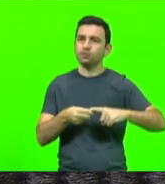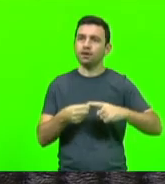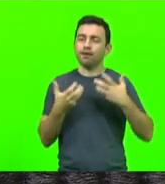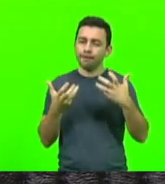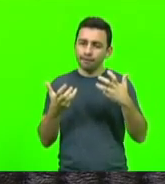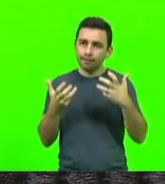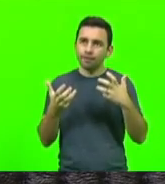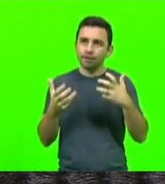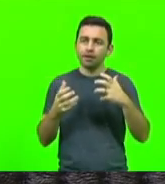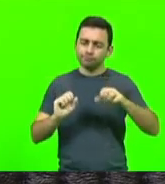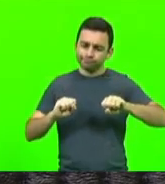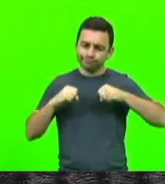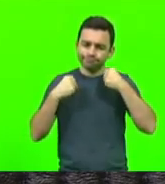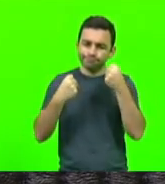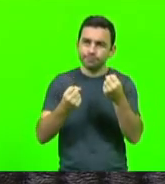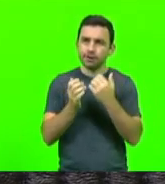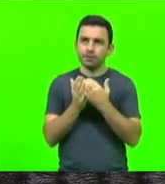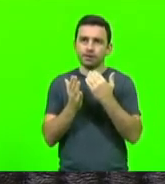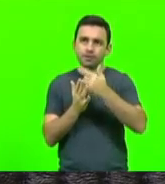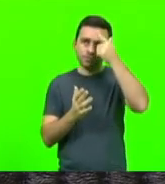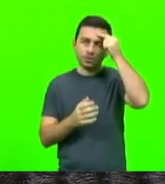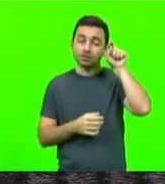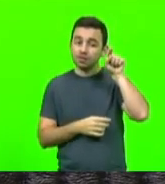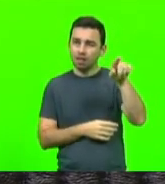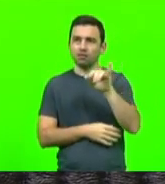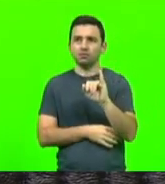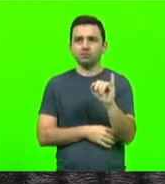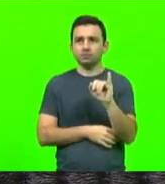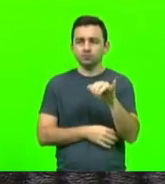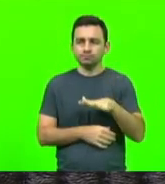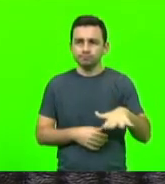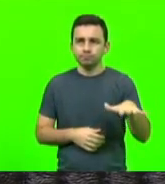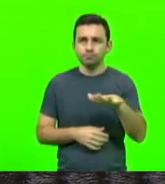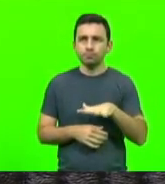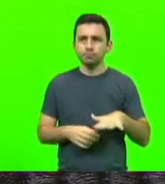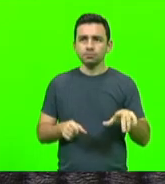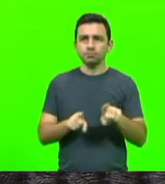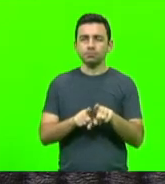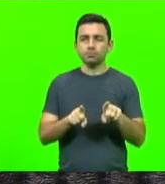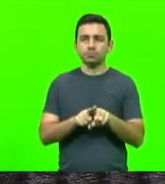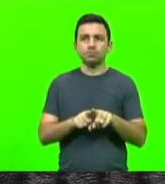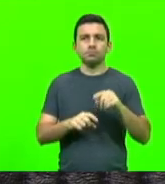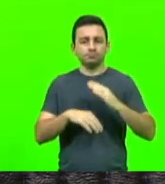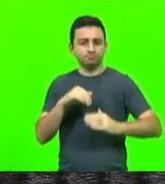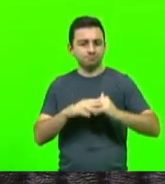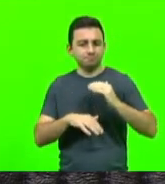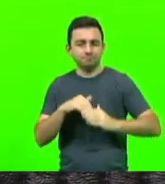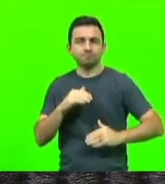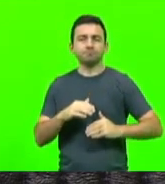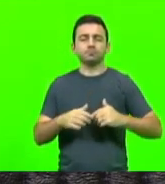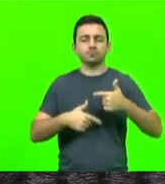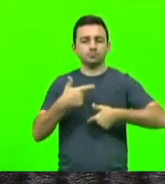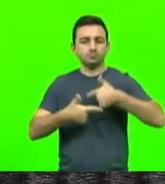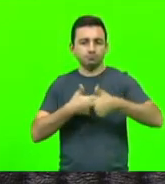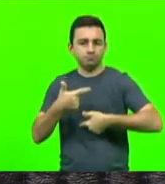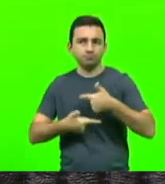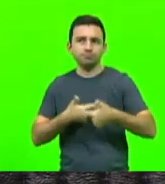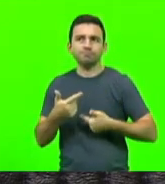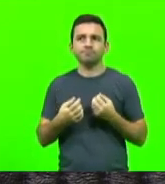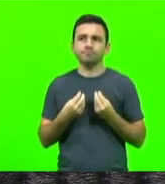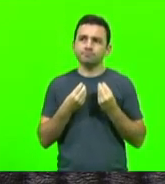pelo fortalecimento da educação superior no Vale do Itajaí, consequentemente, pela capacitação da mão de obra, geração de